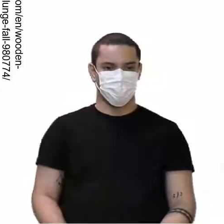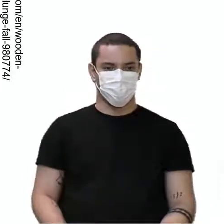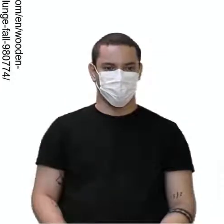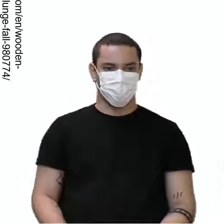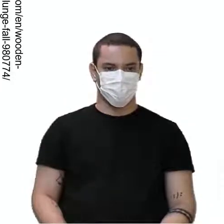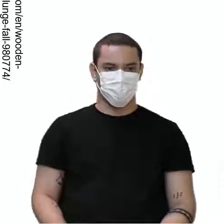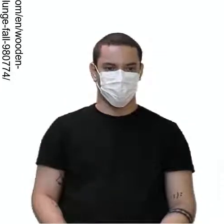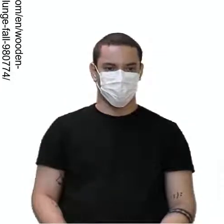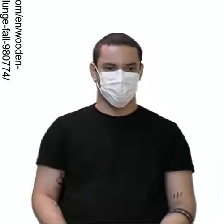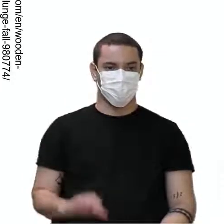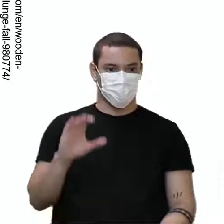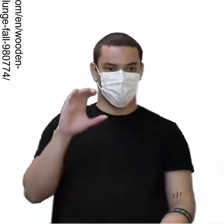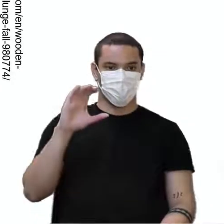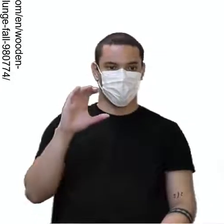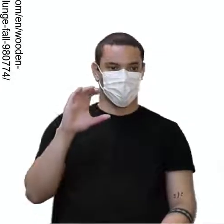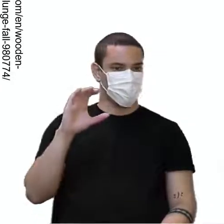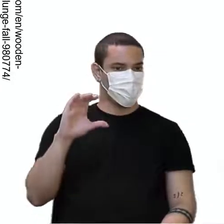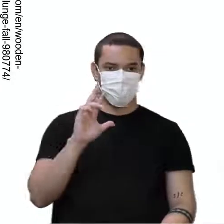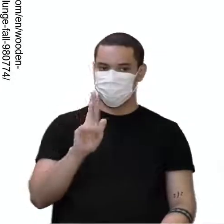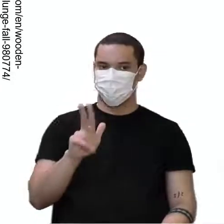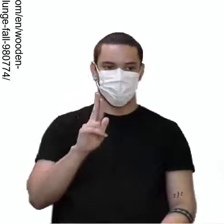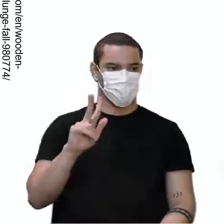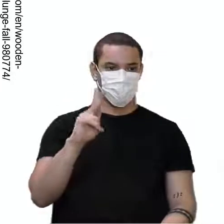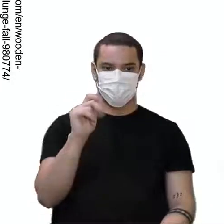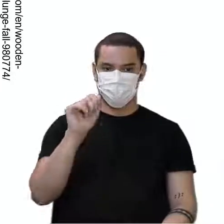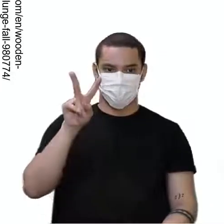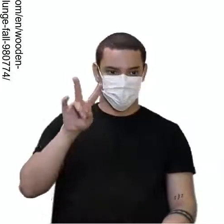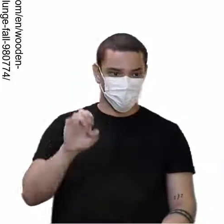Essa aqui não é pela questão de ter o have